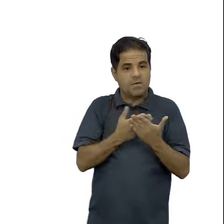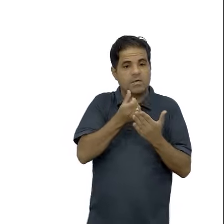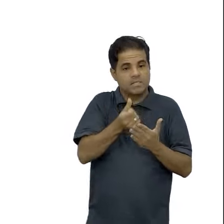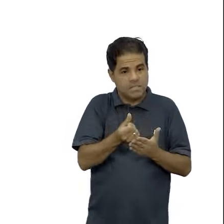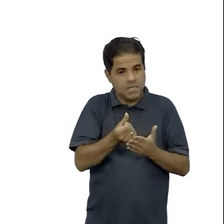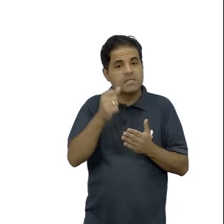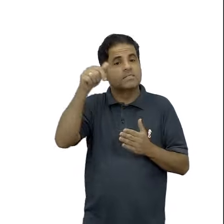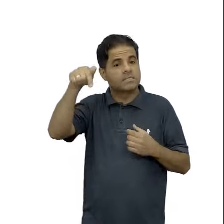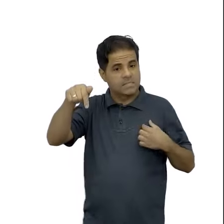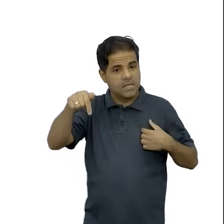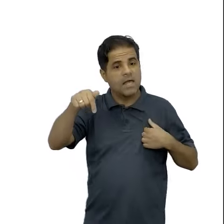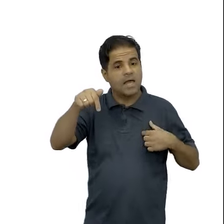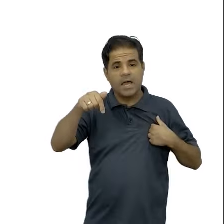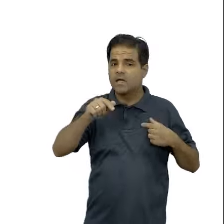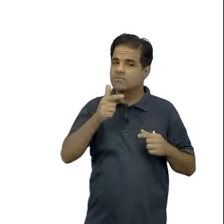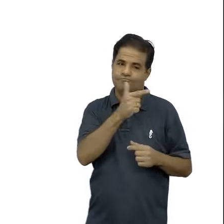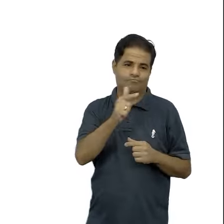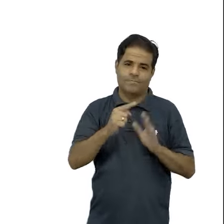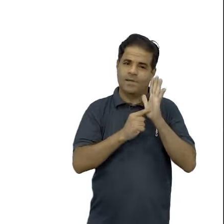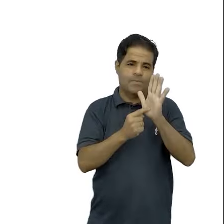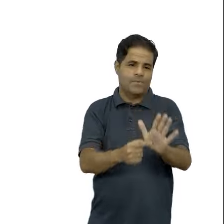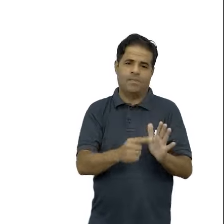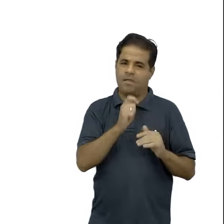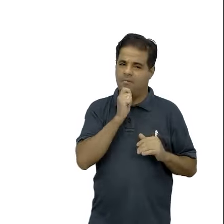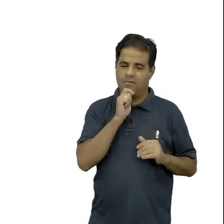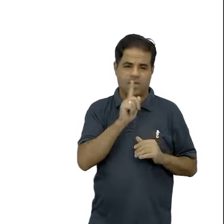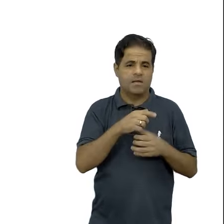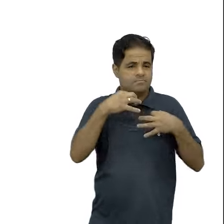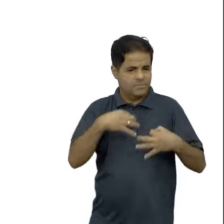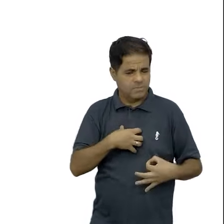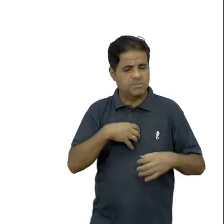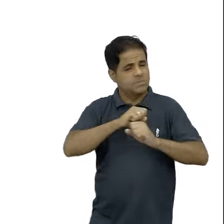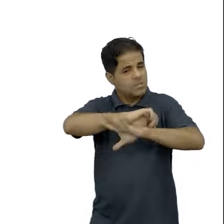e 7 não abordarão de